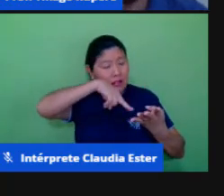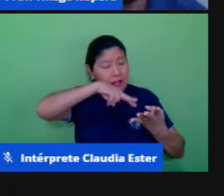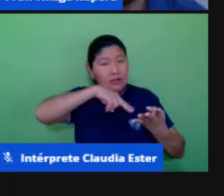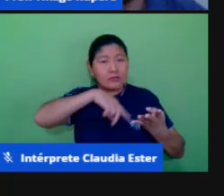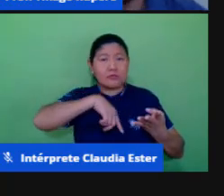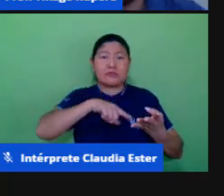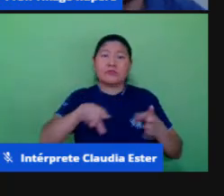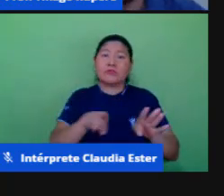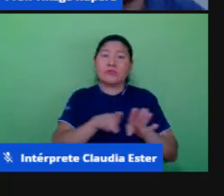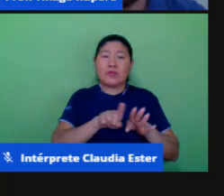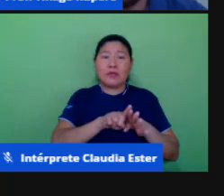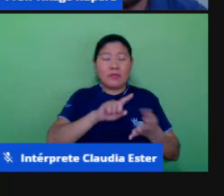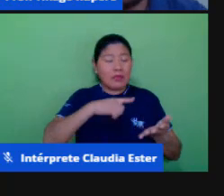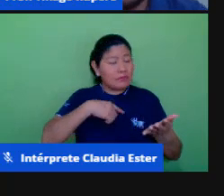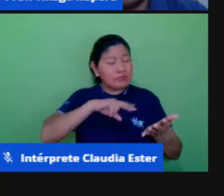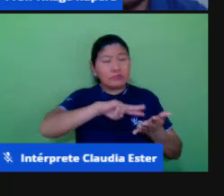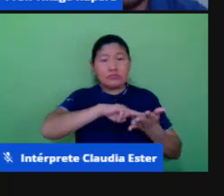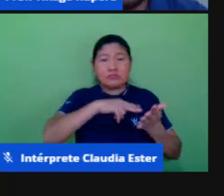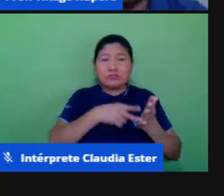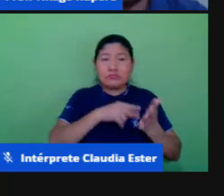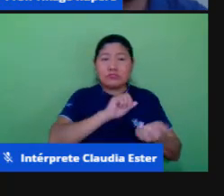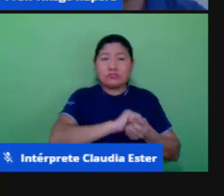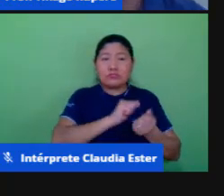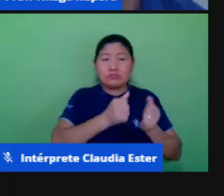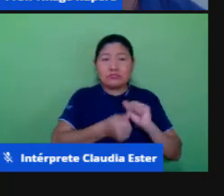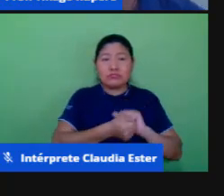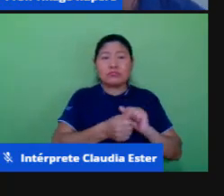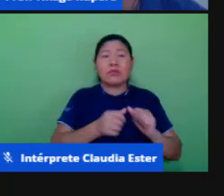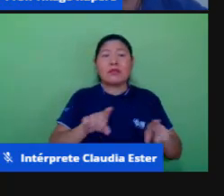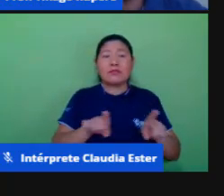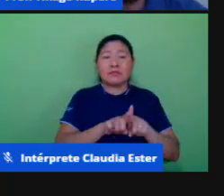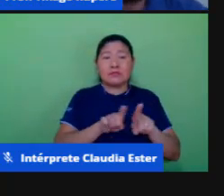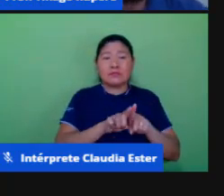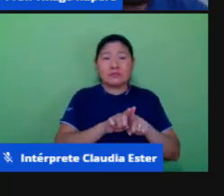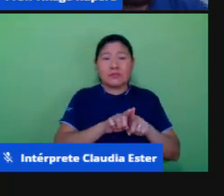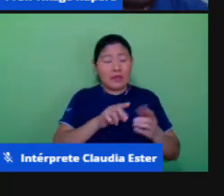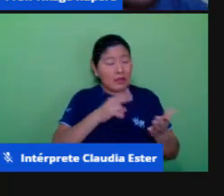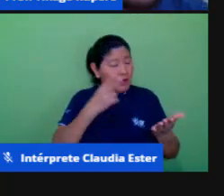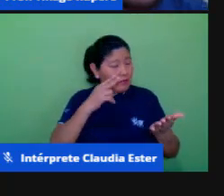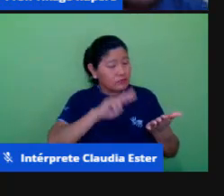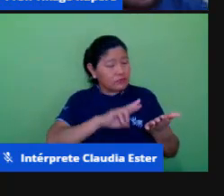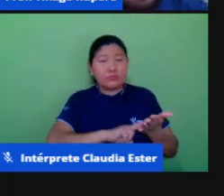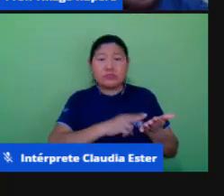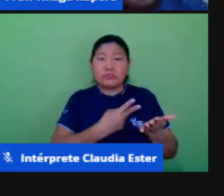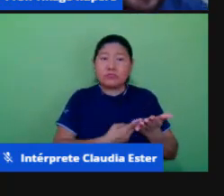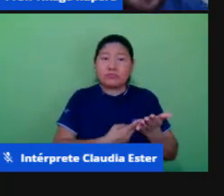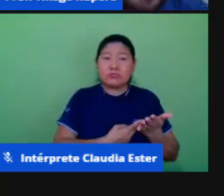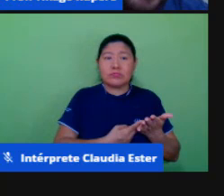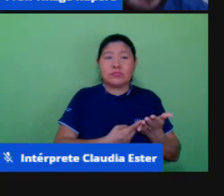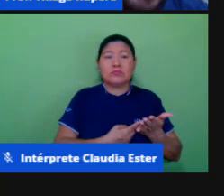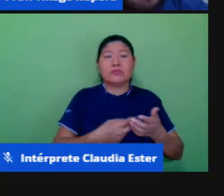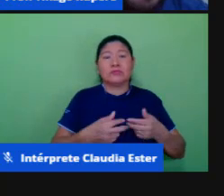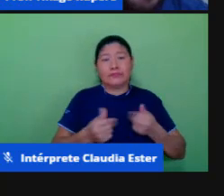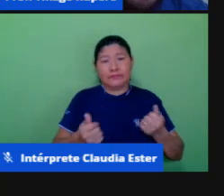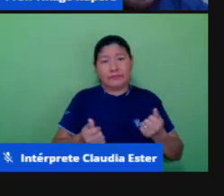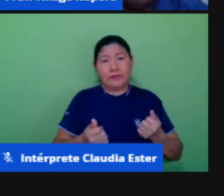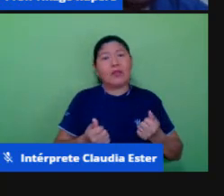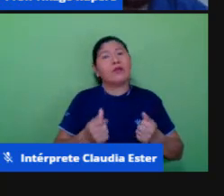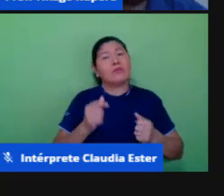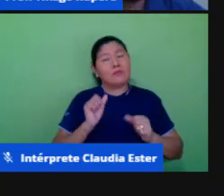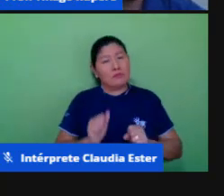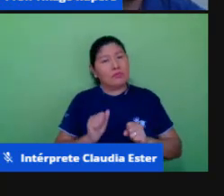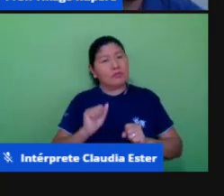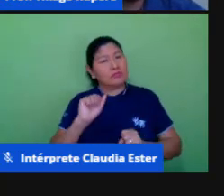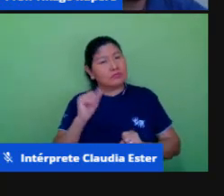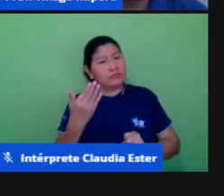interpretação. Então, estou falando aqui só desse exemplo da oralidade. Então, são impasses que podem surgir na escola de vocês. Por exemplo, quando